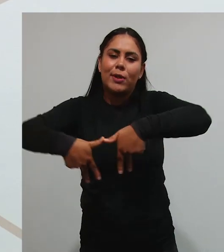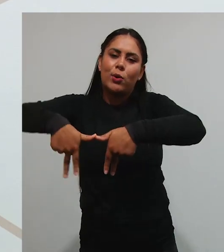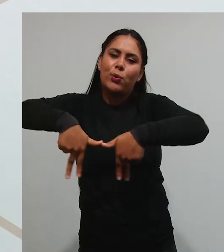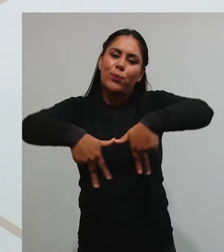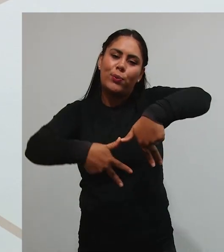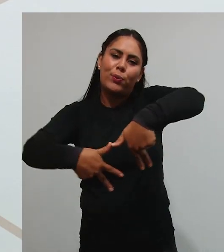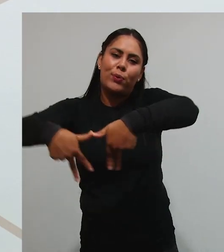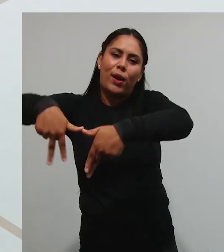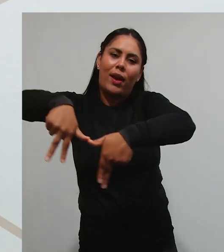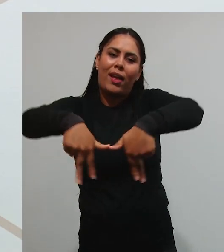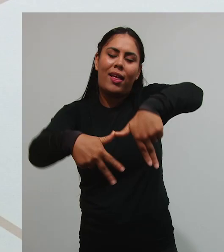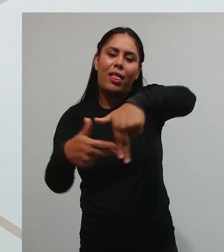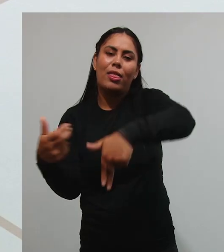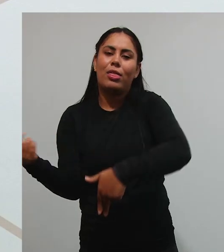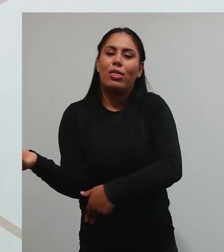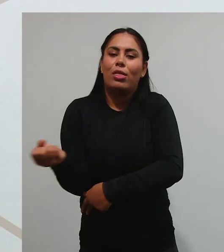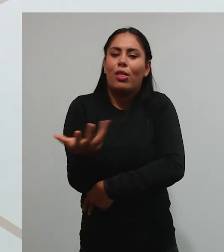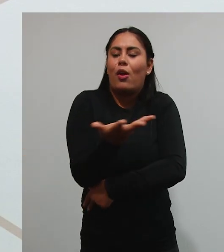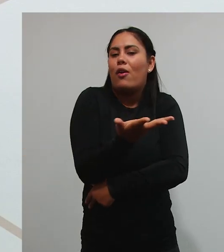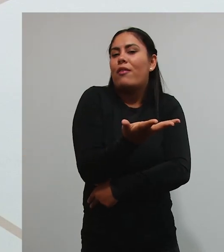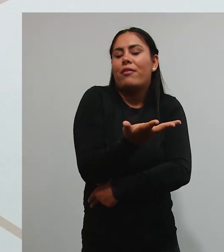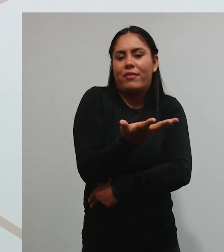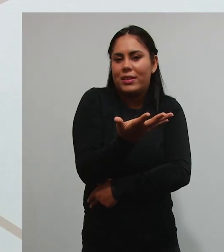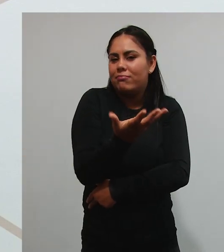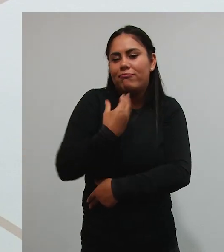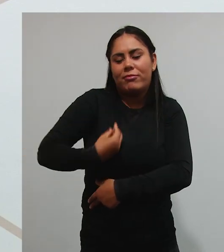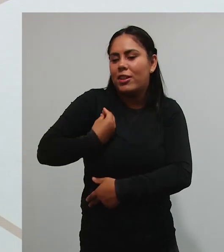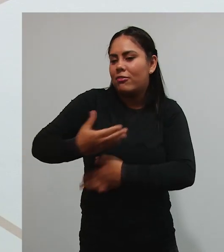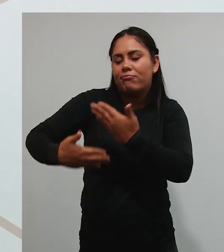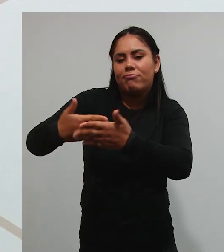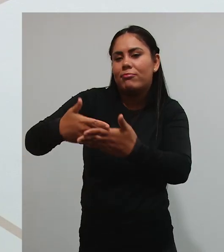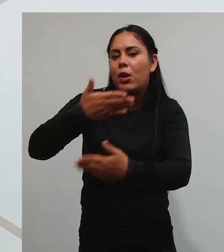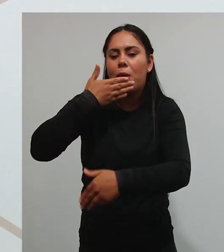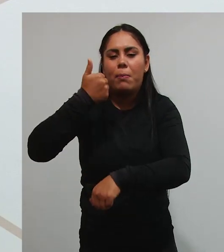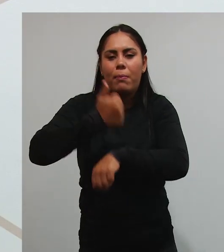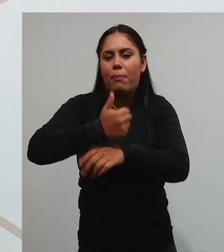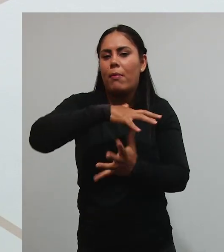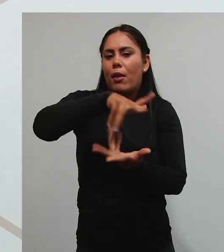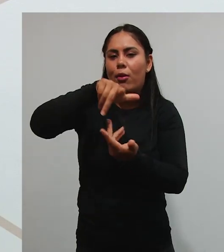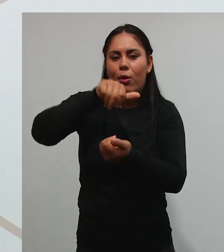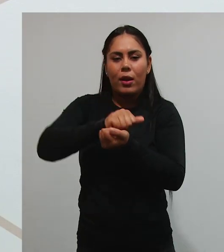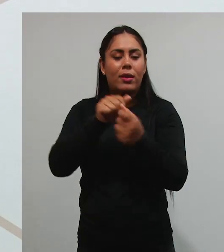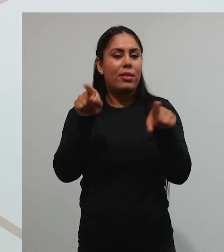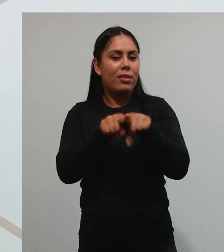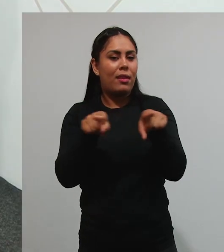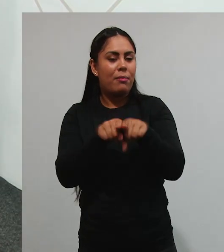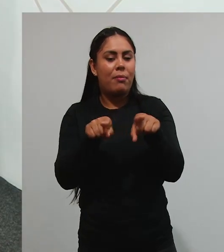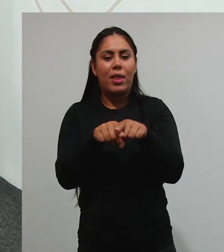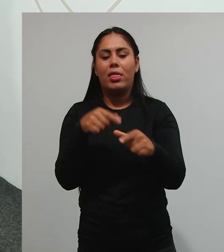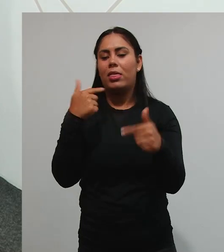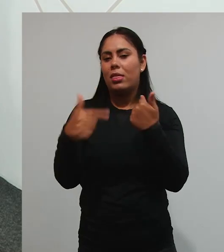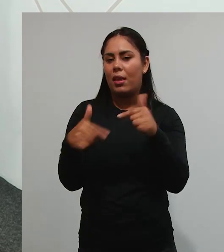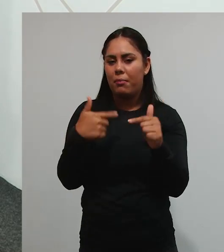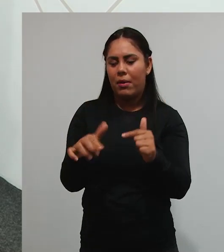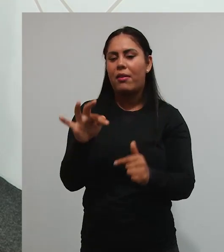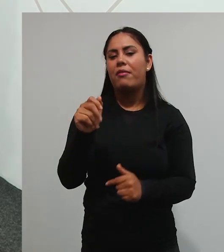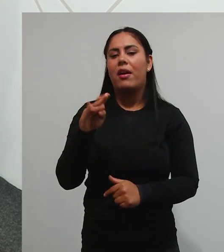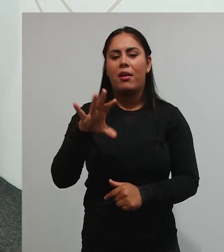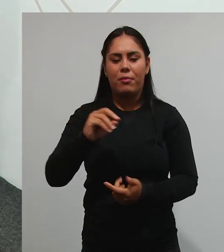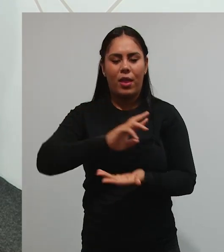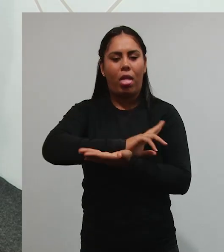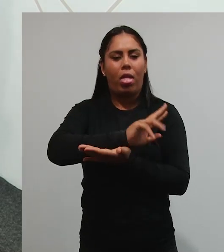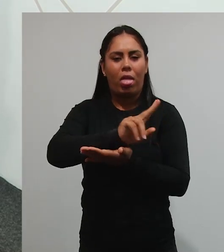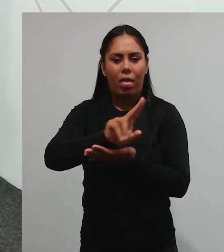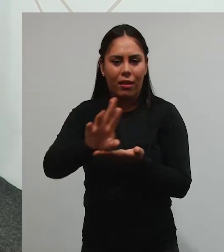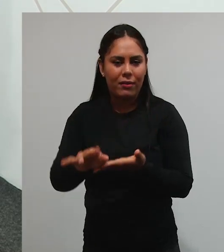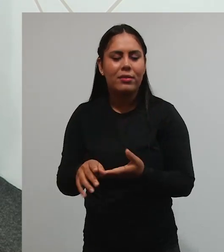levado a novas realidades e, de fato, quem sabe, uma realidade melhor. Além desse trabalho, o professor Fábio, claro, tem muitos outros, gente.